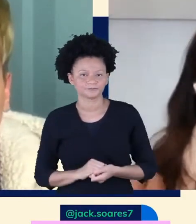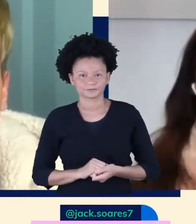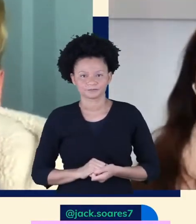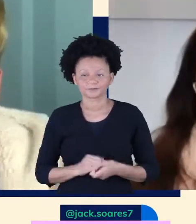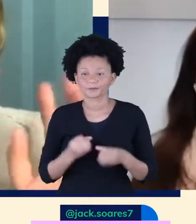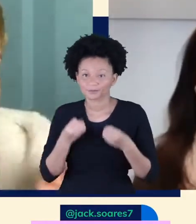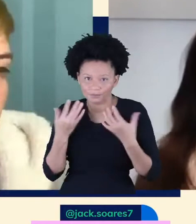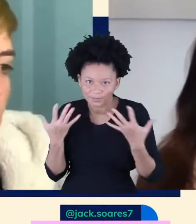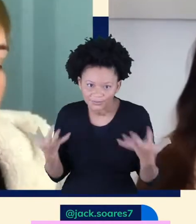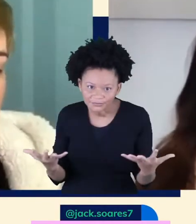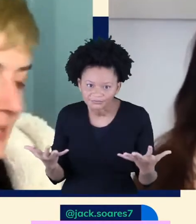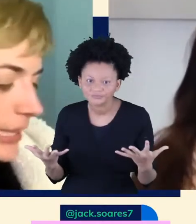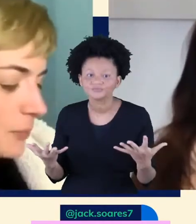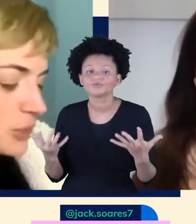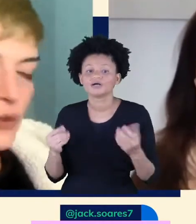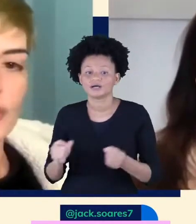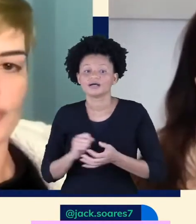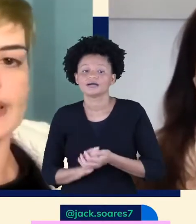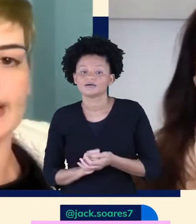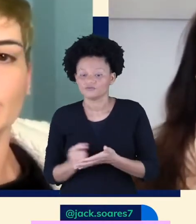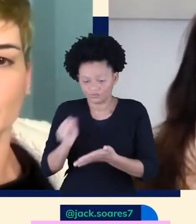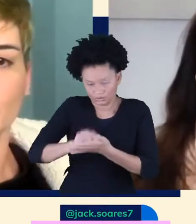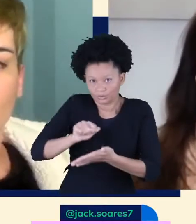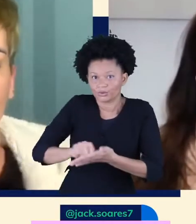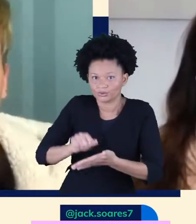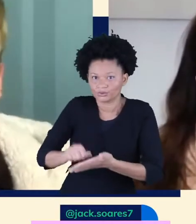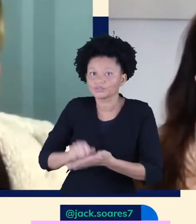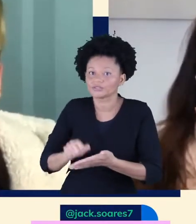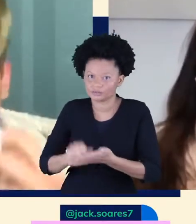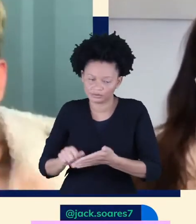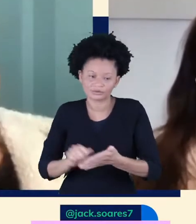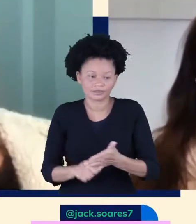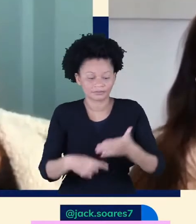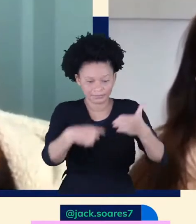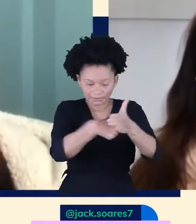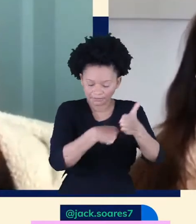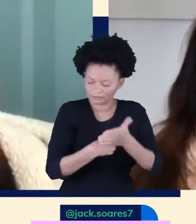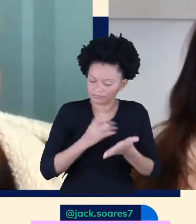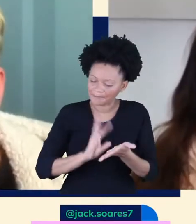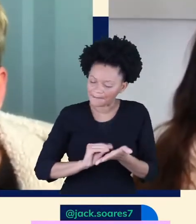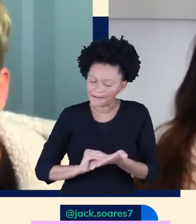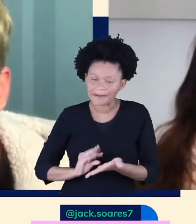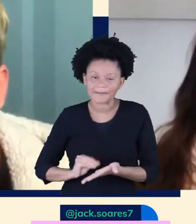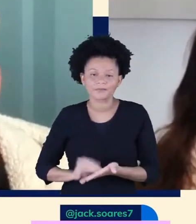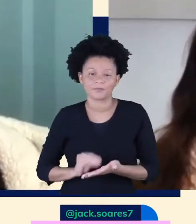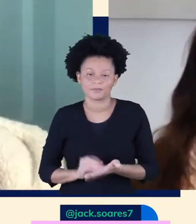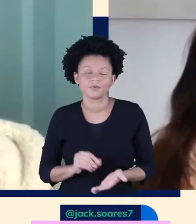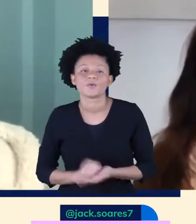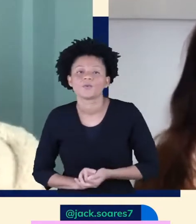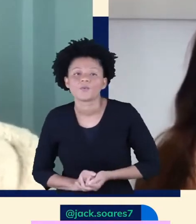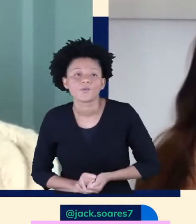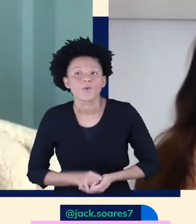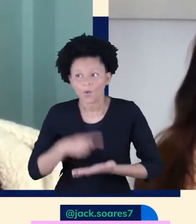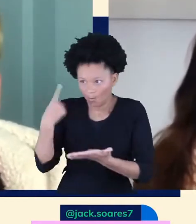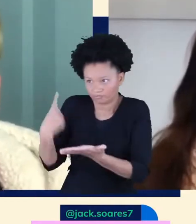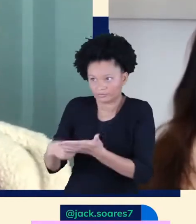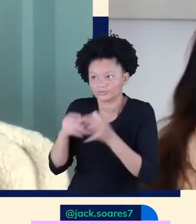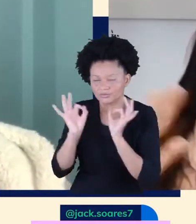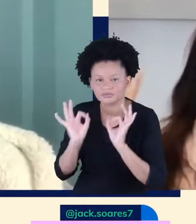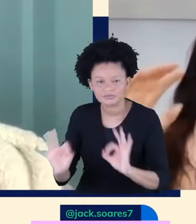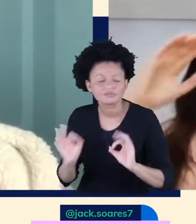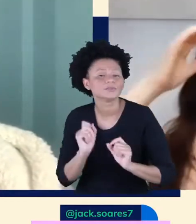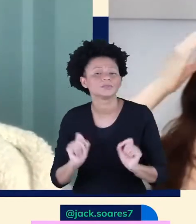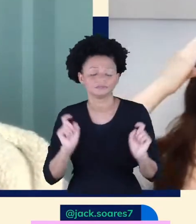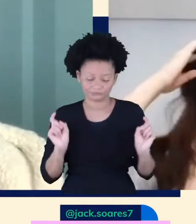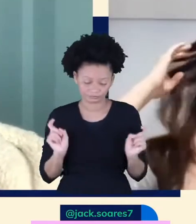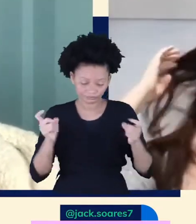Bom, eu vou anotar as perguntas aqui que o pessoal for fazendo. Ótimo. Eu vou anotando aqui. Ok. Então, tá bom, combinado. Então,